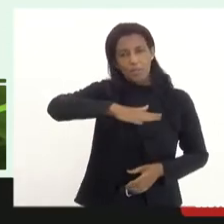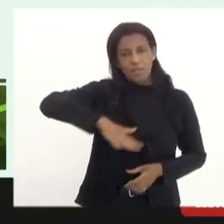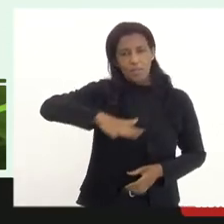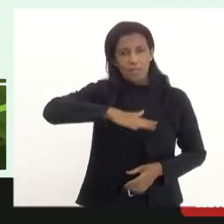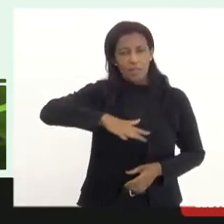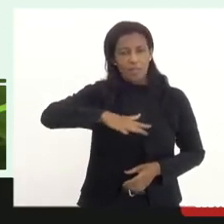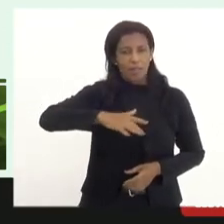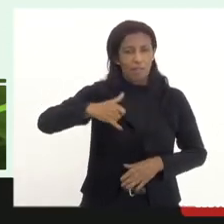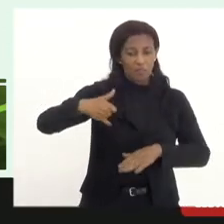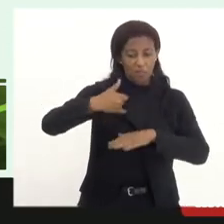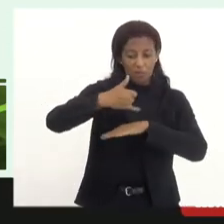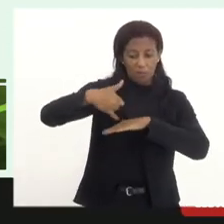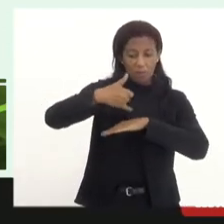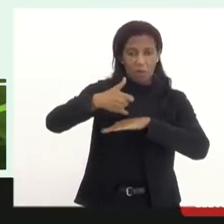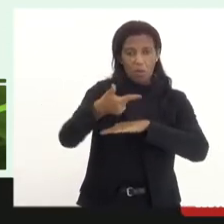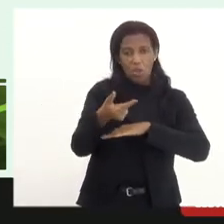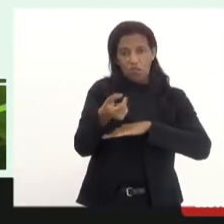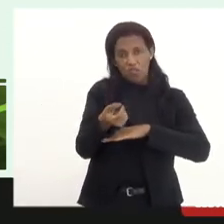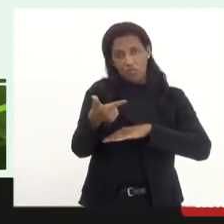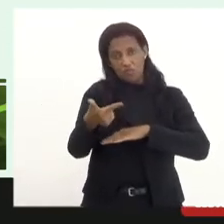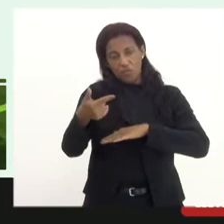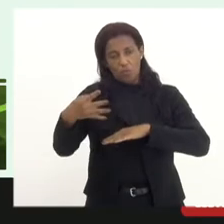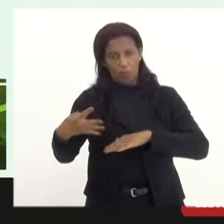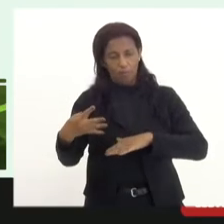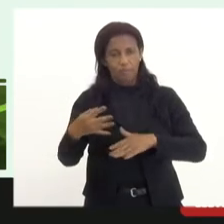ter o primeiro óleo em 2024.